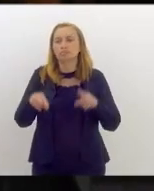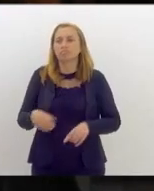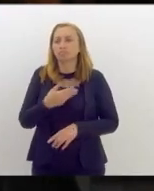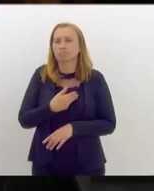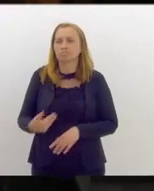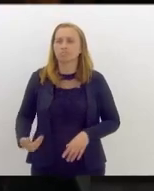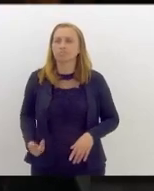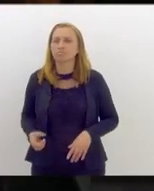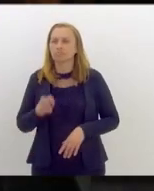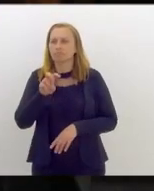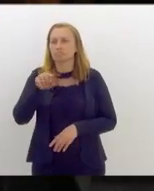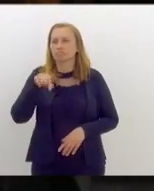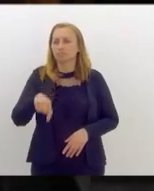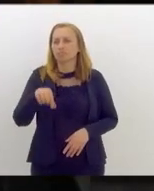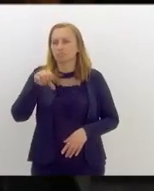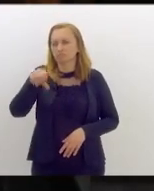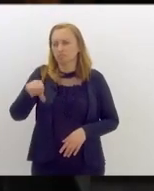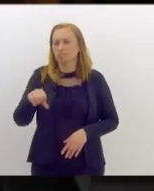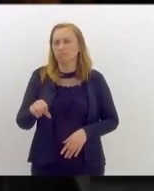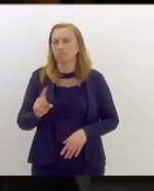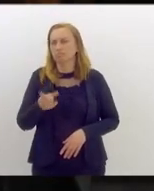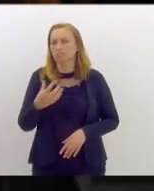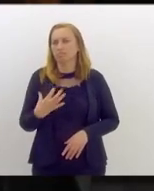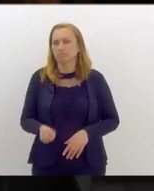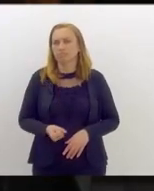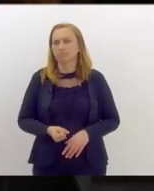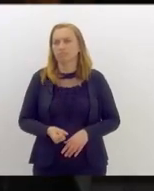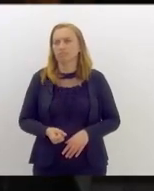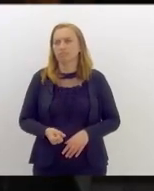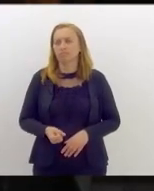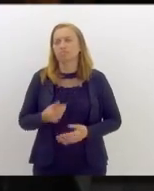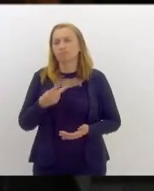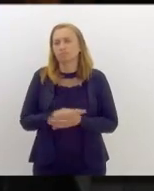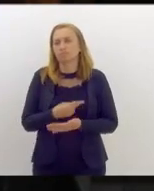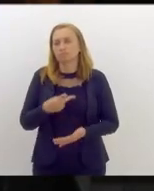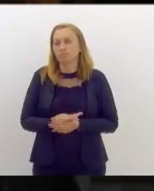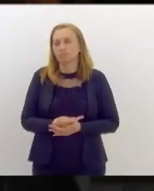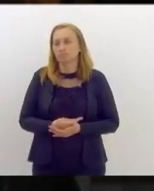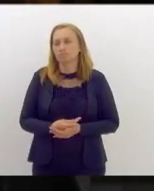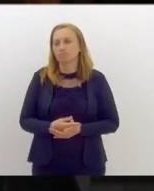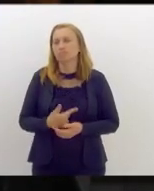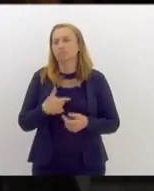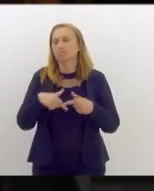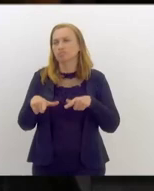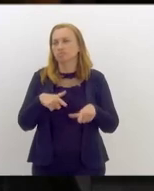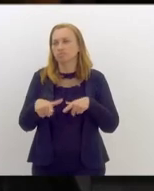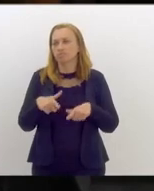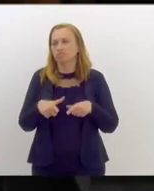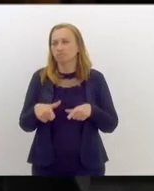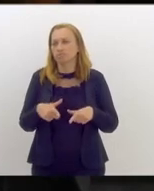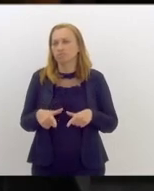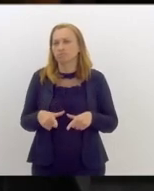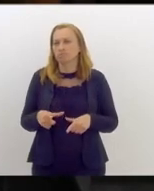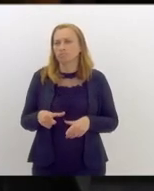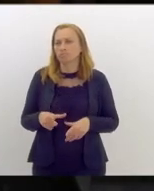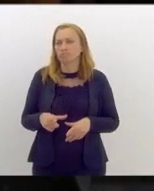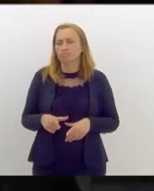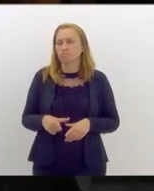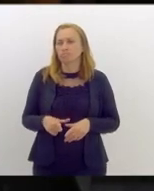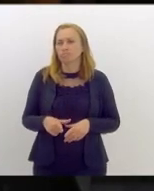Estado 5,9 é inaceitável é imoral e nós vamos trabalhar para que haja